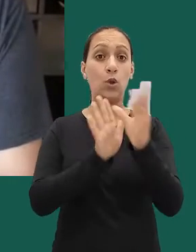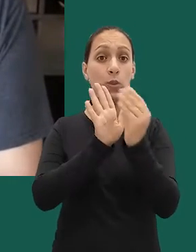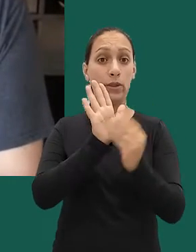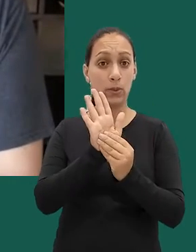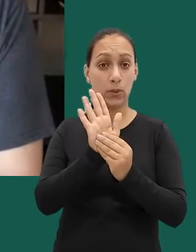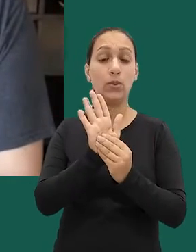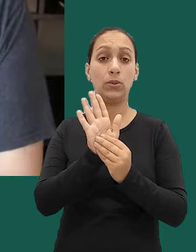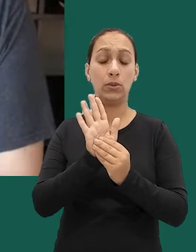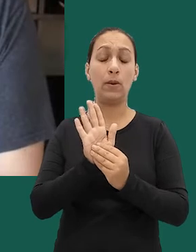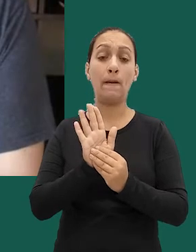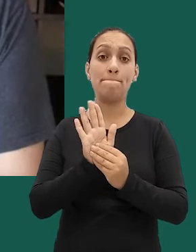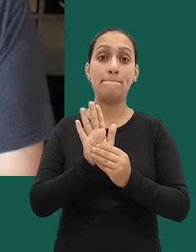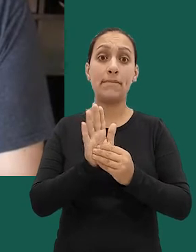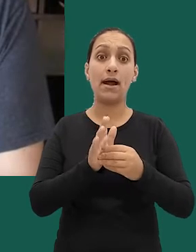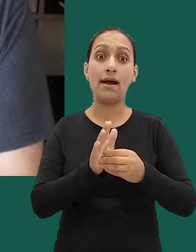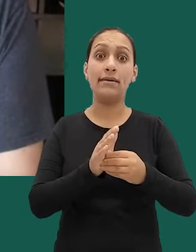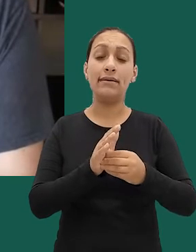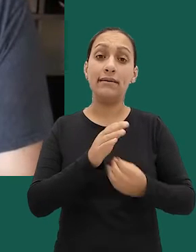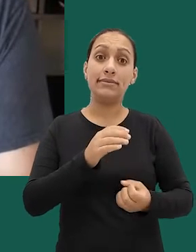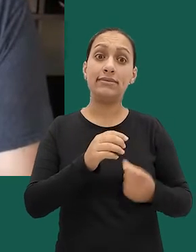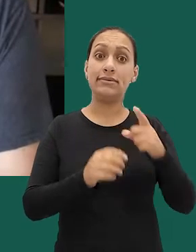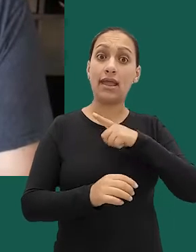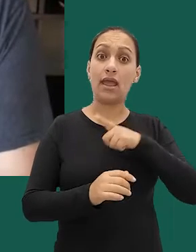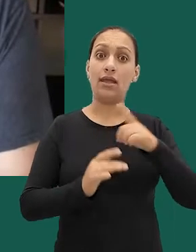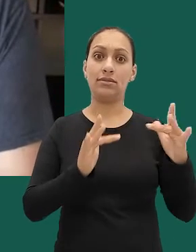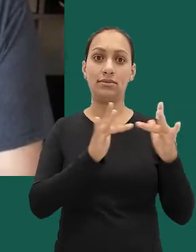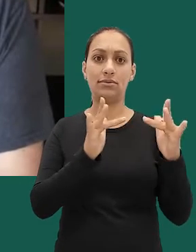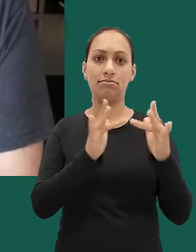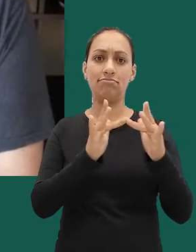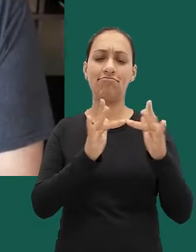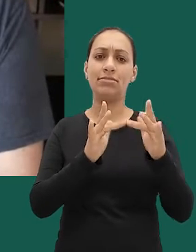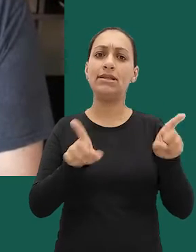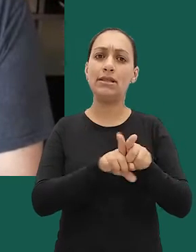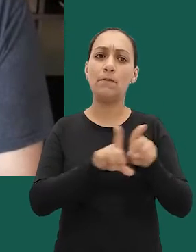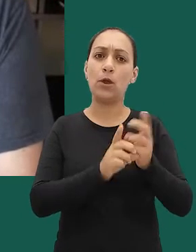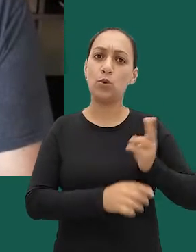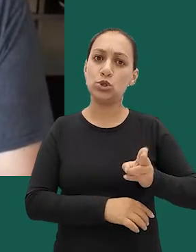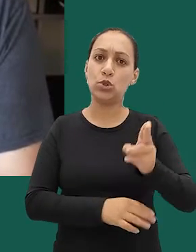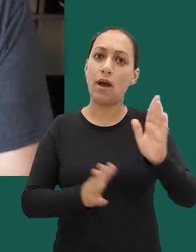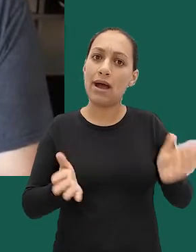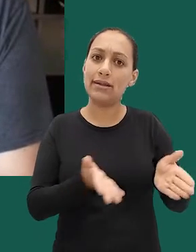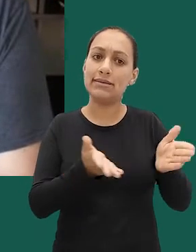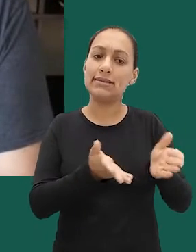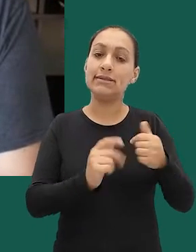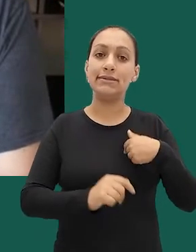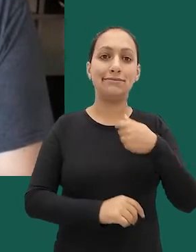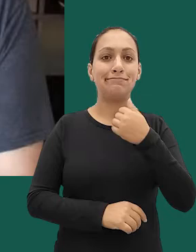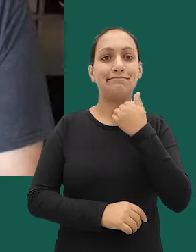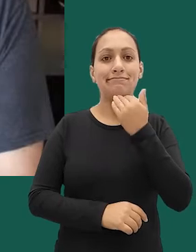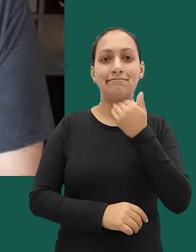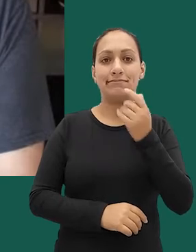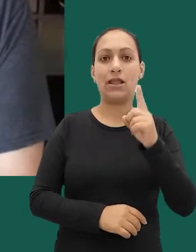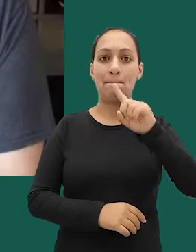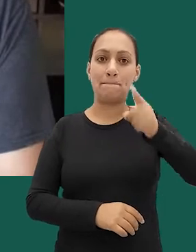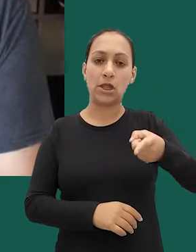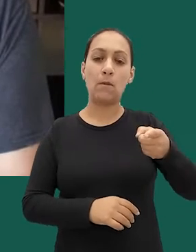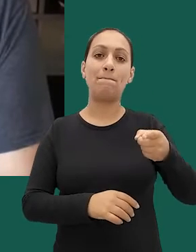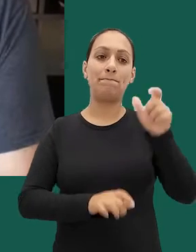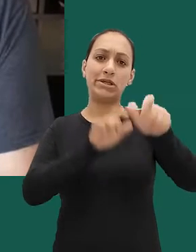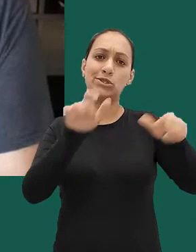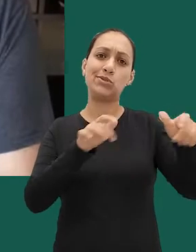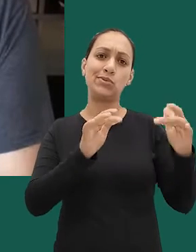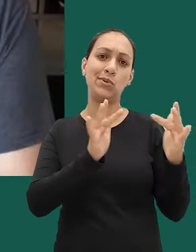para construir esse network e nutrir, né? Porque não adianta também ter 1.000 pessoas conectadas no